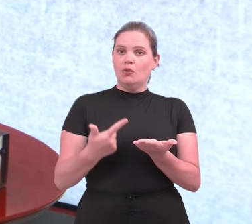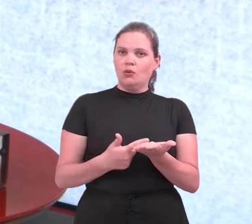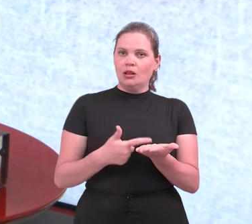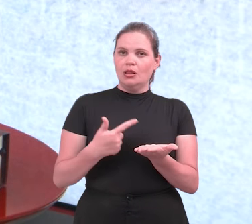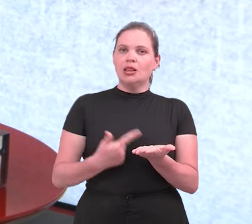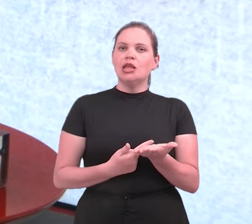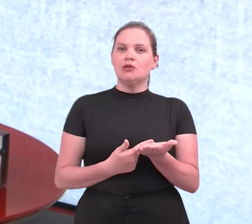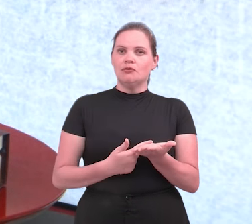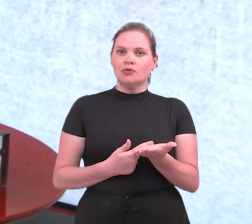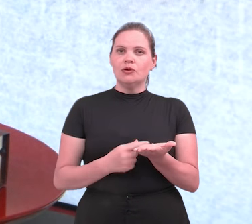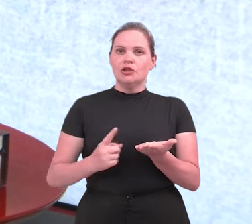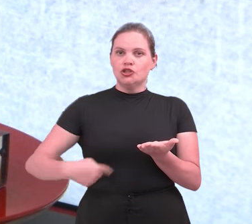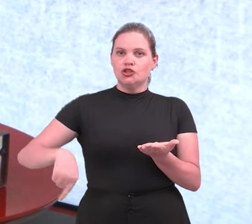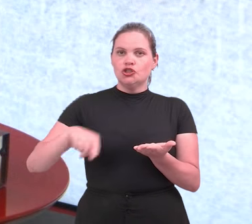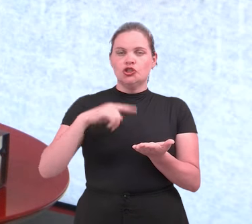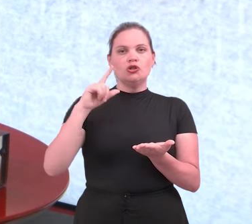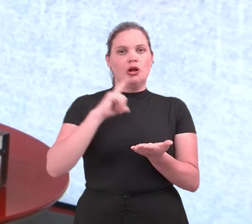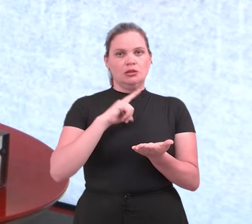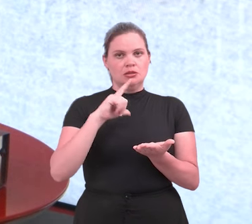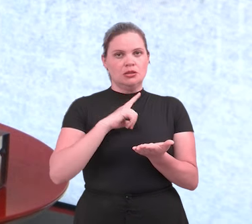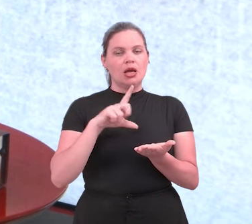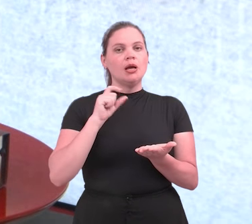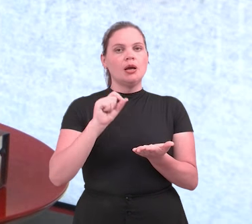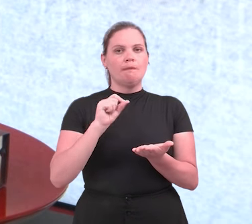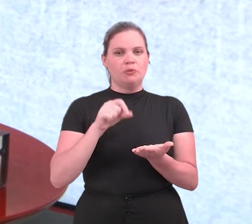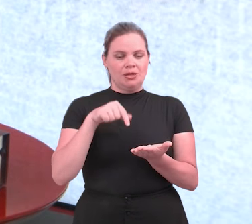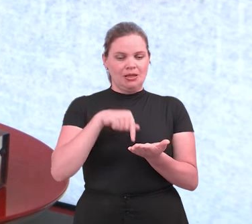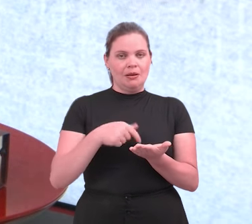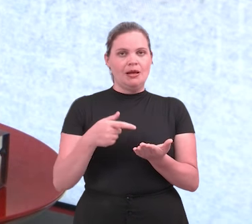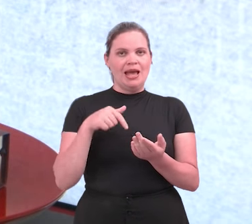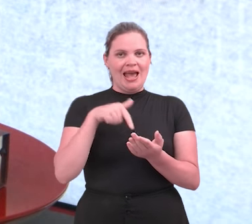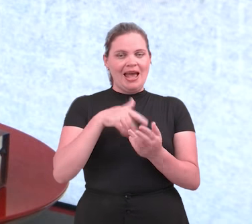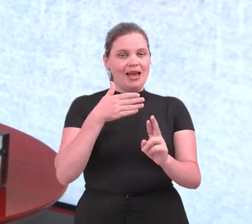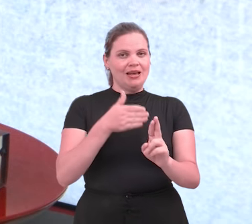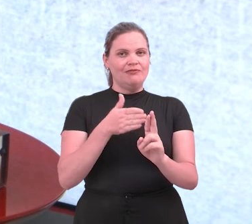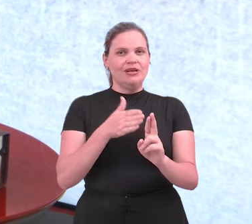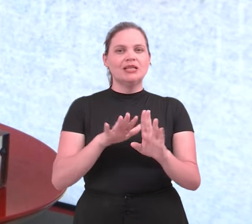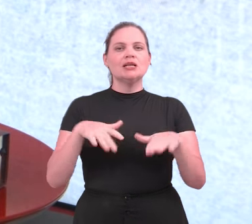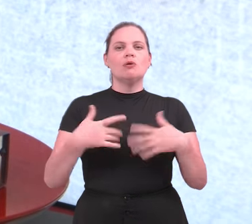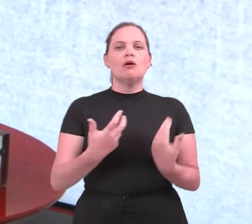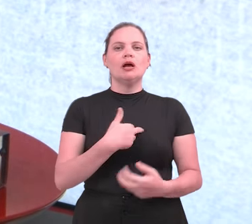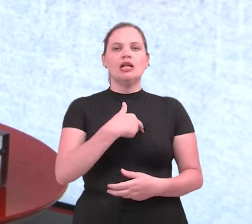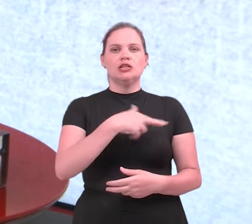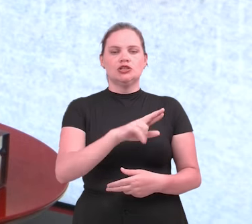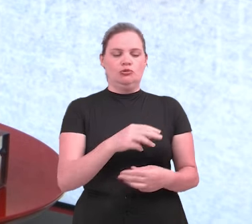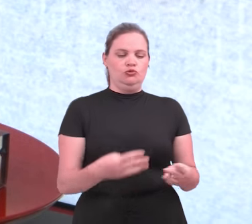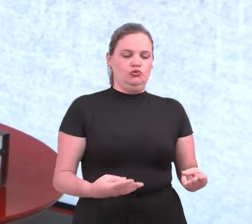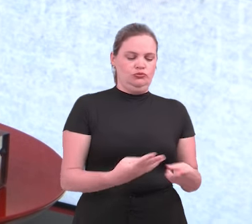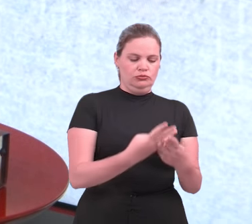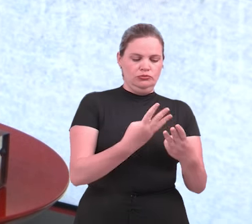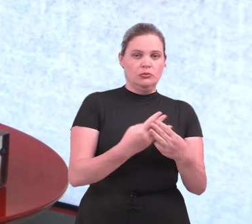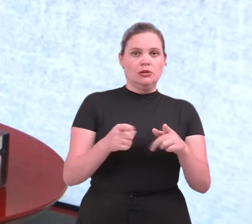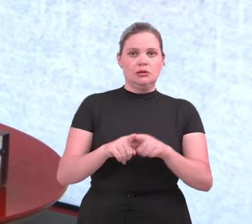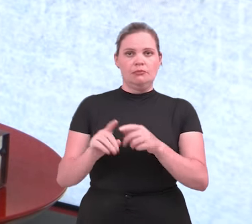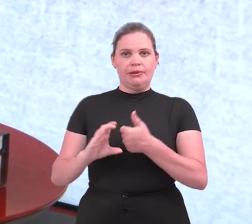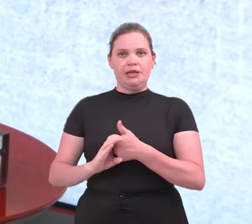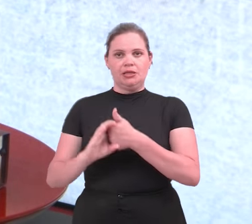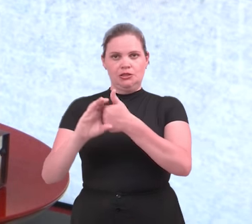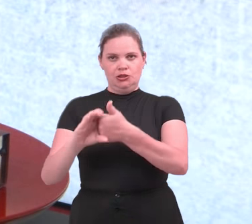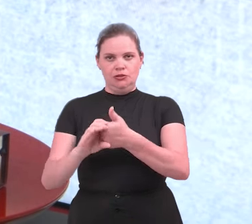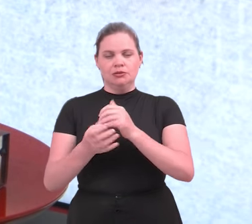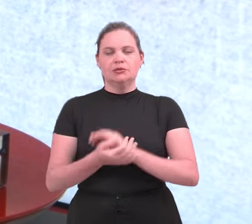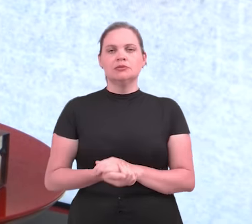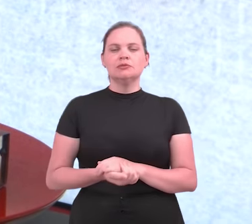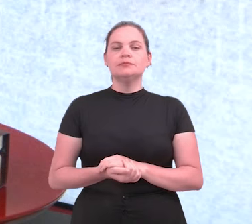grandes religiões do mundo se baseiam, o judaísmo e o cristianismo. Para falar sobre a existência de uma